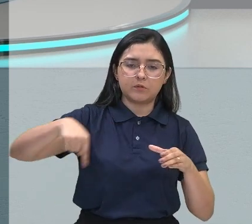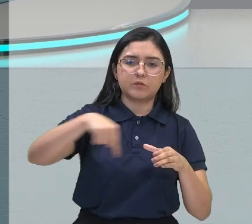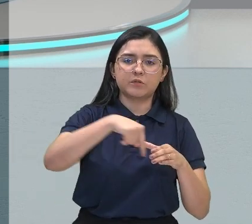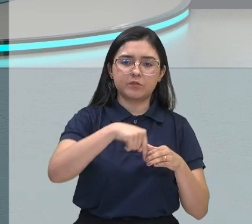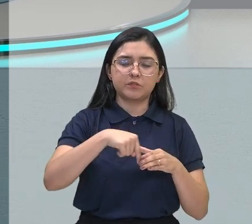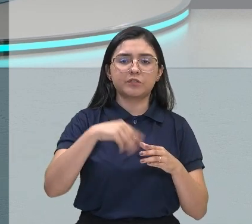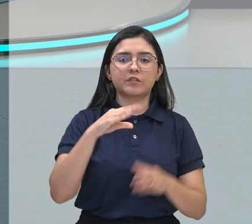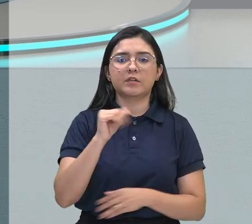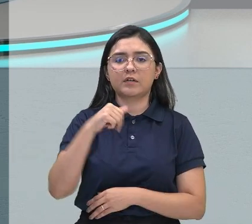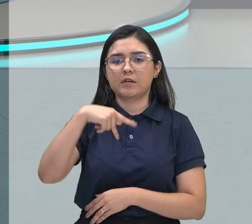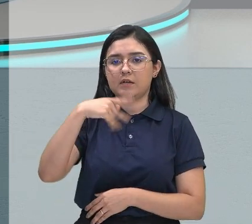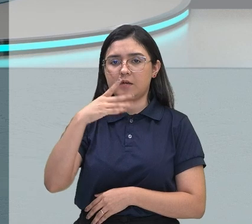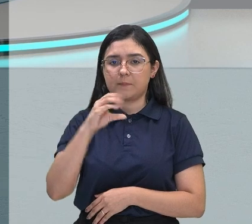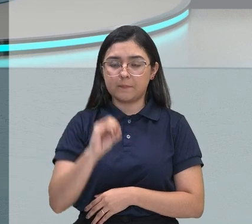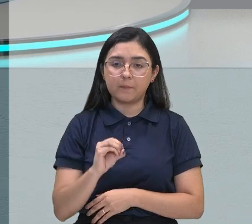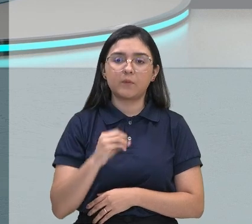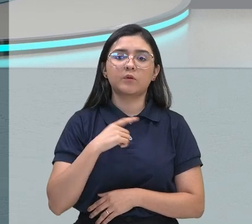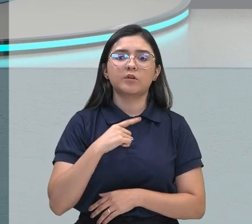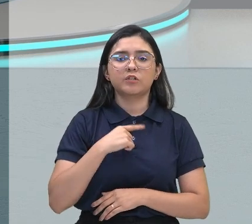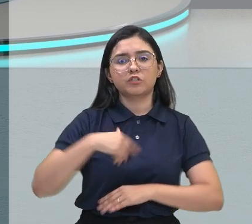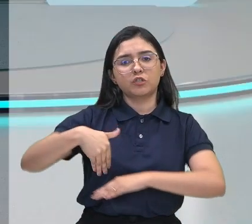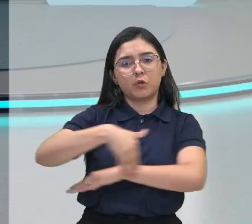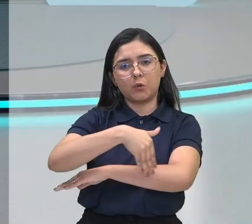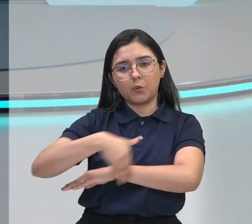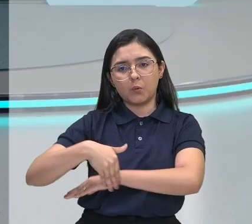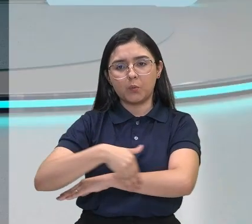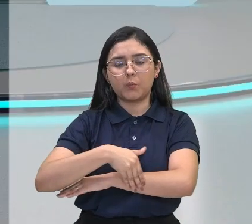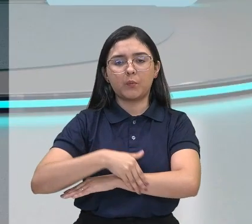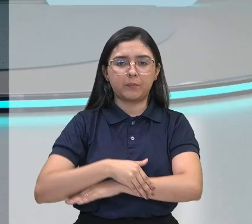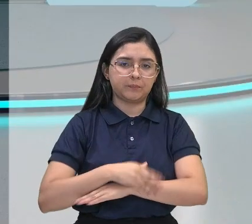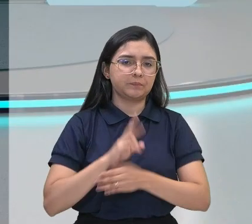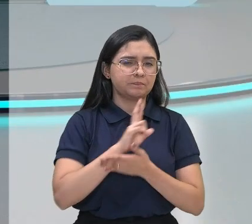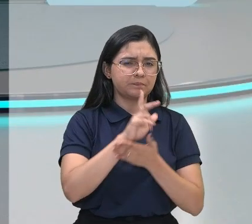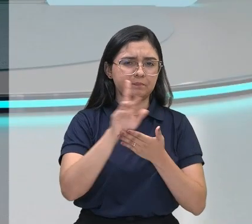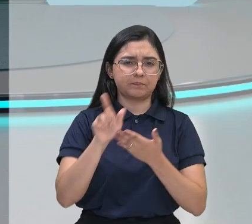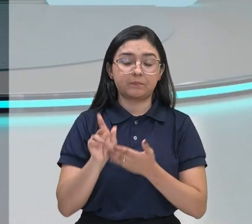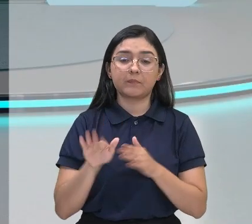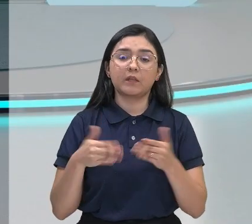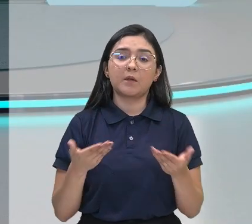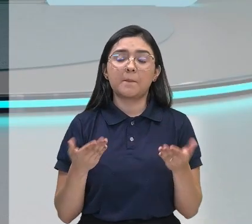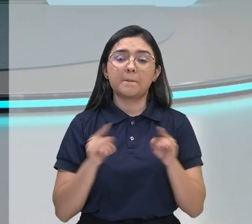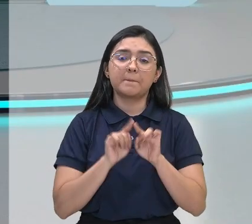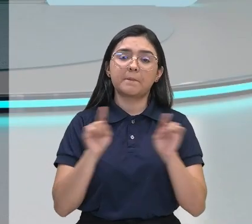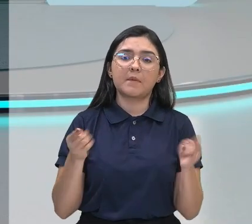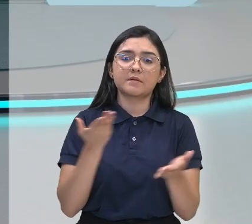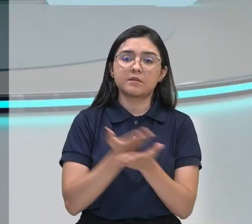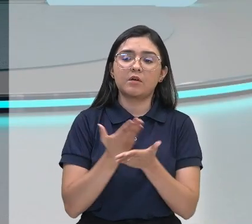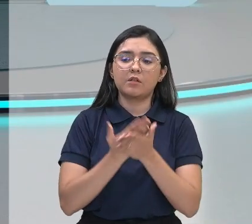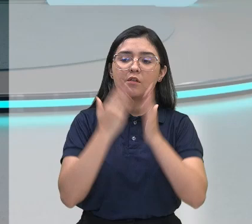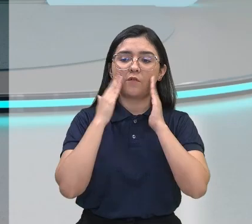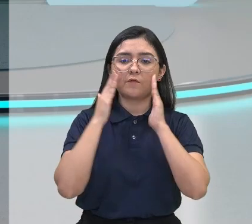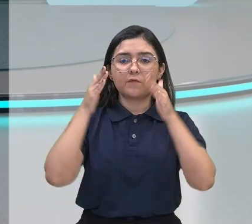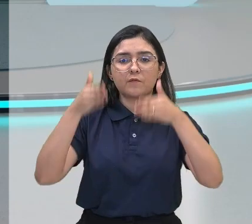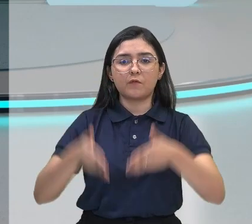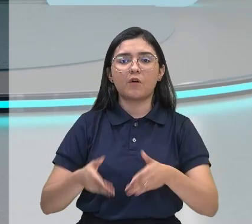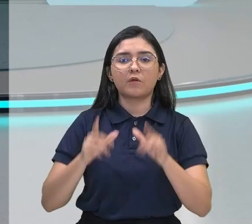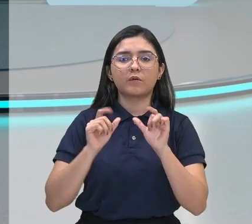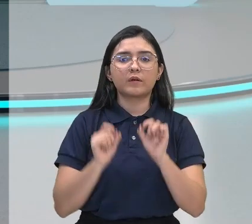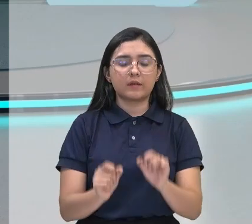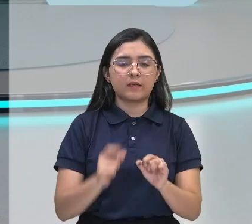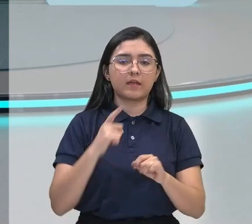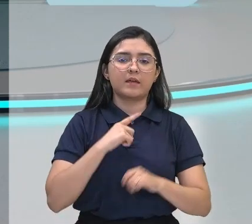as provas combinadas, perfeito? Nesta aula em específico, nós vamos falar sobre os